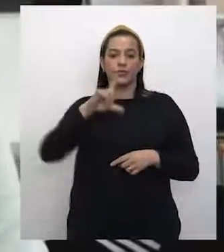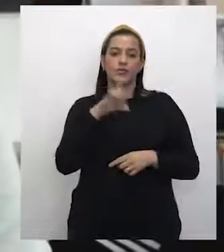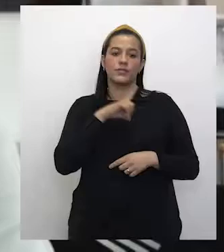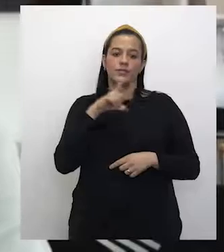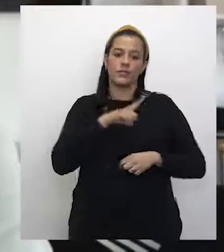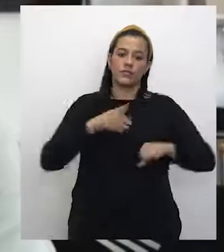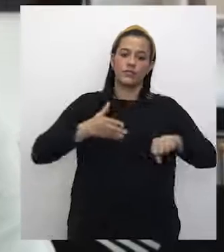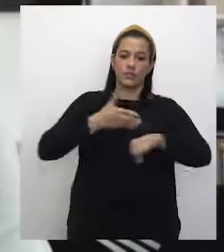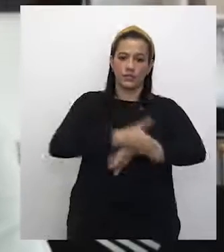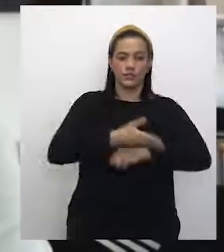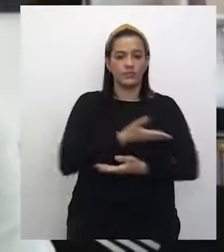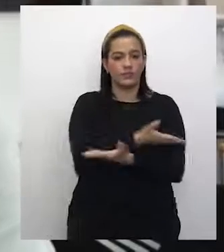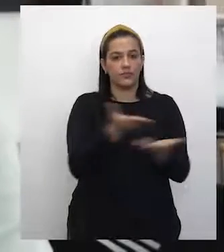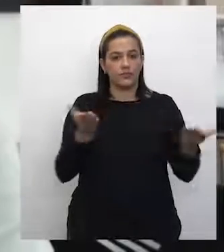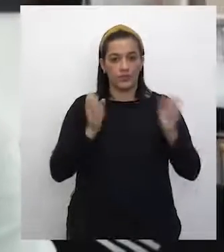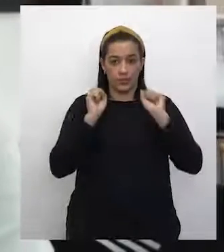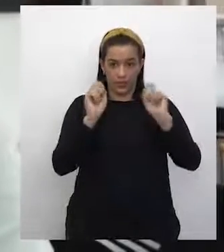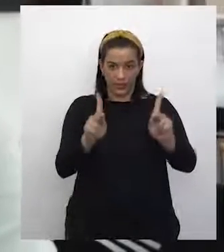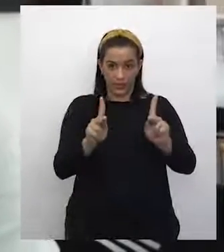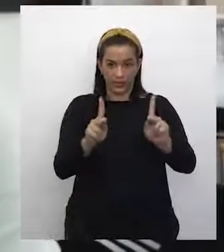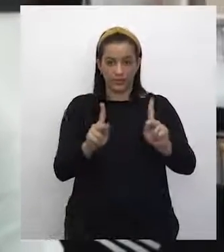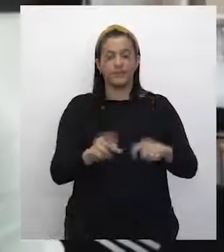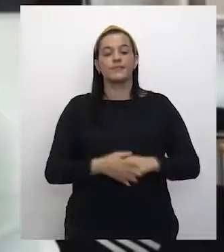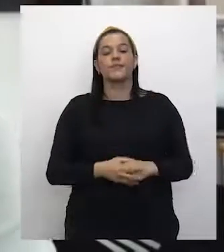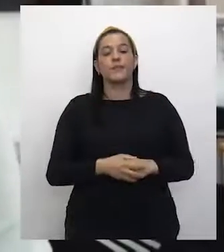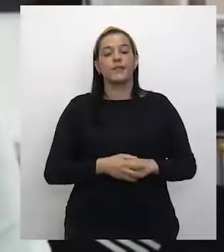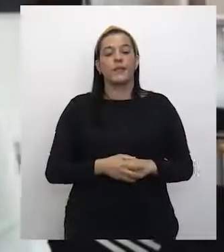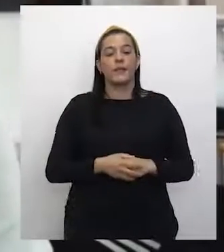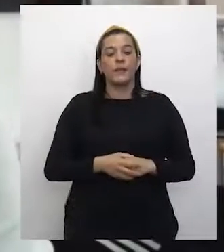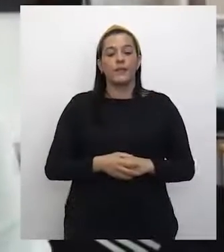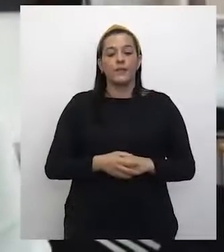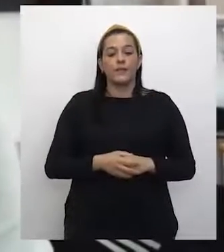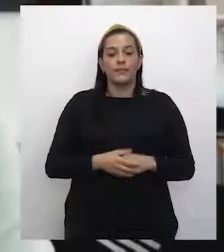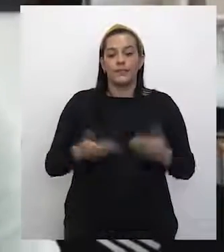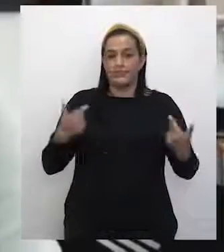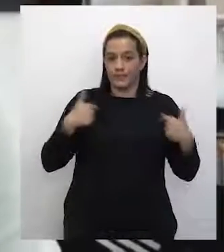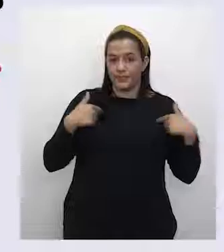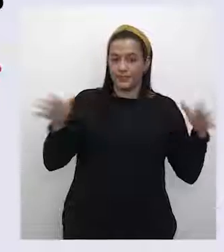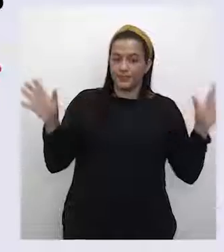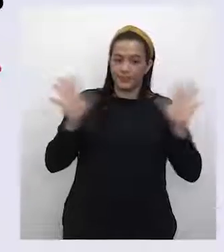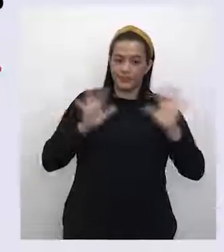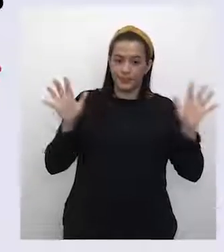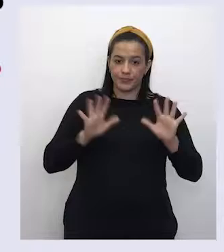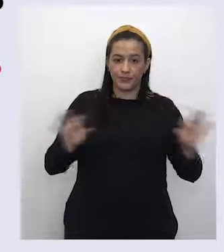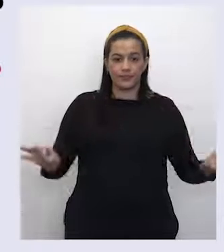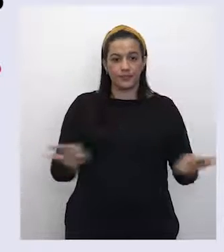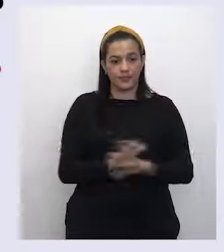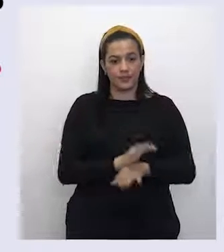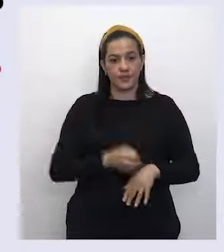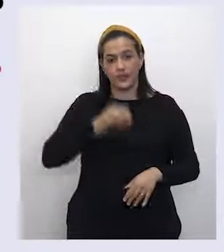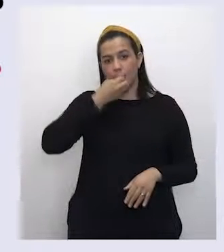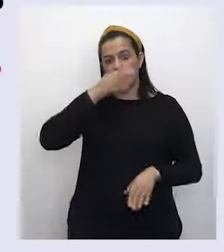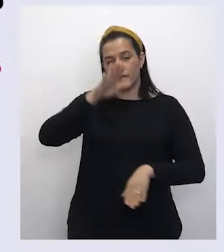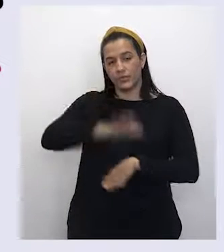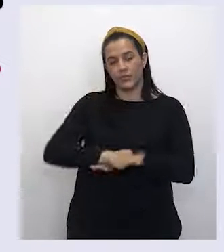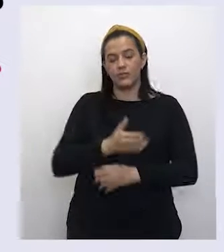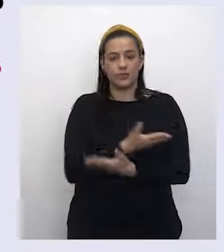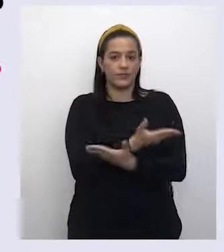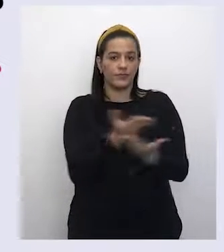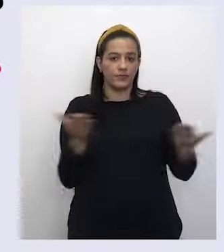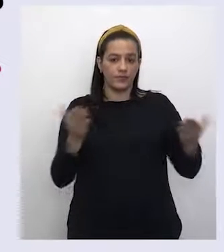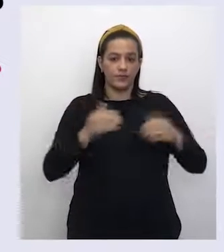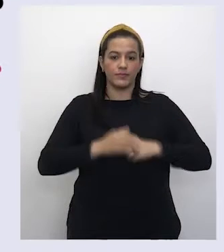ao material de vocês. Beleza? Então aí, agora eu me despeço, tá? Uma boa tarde para